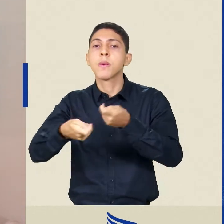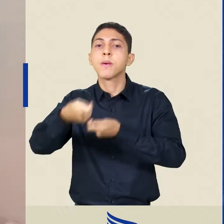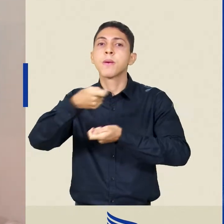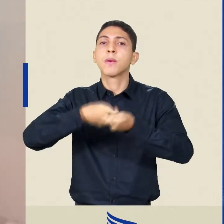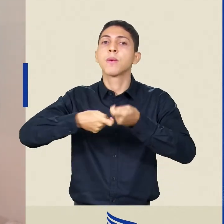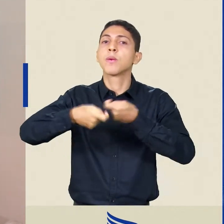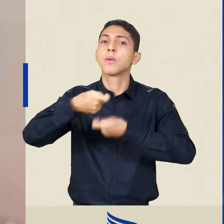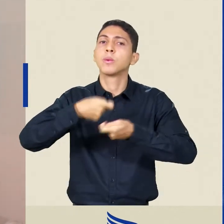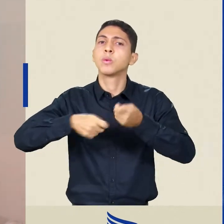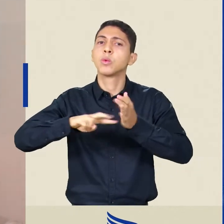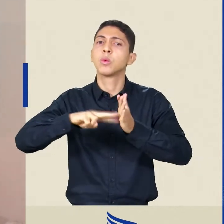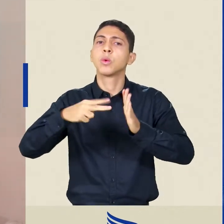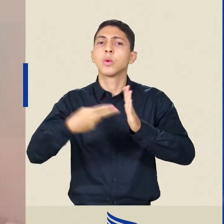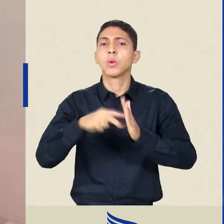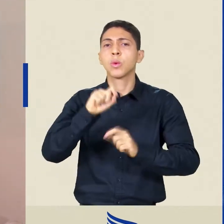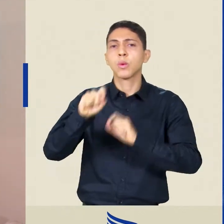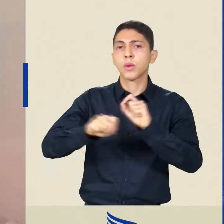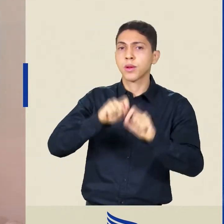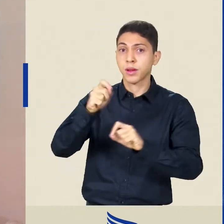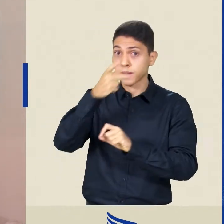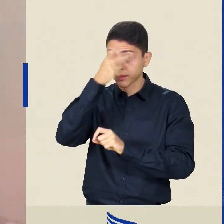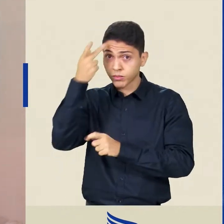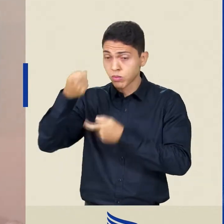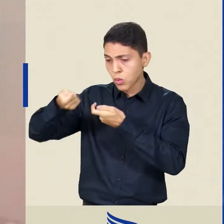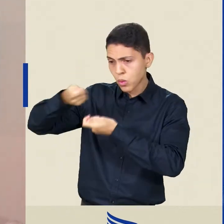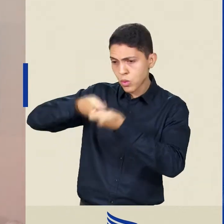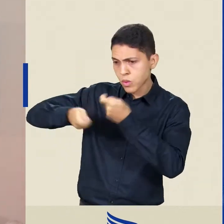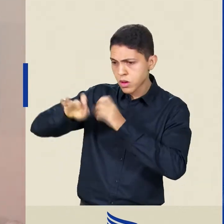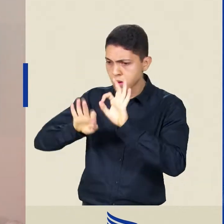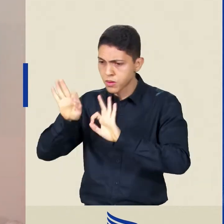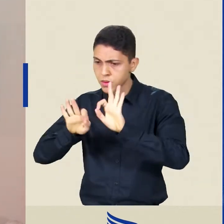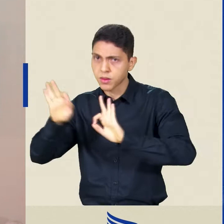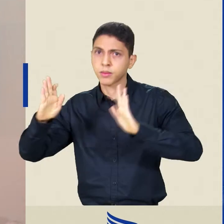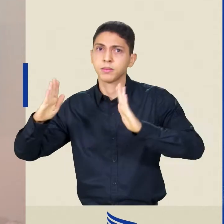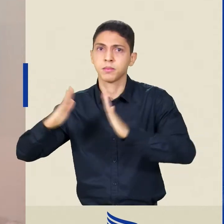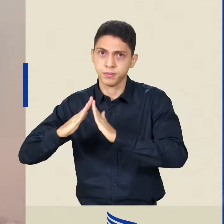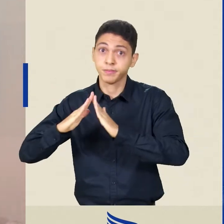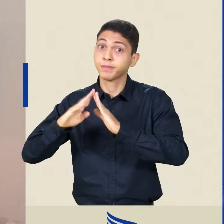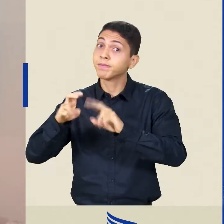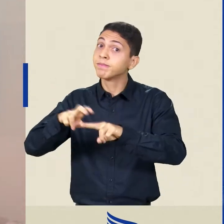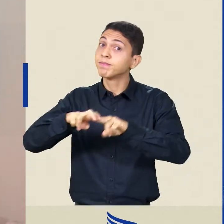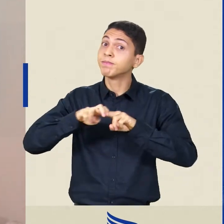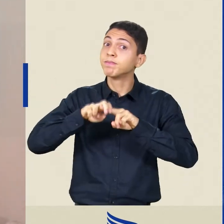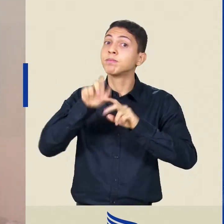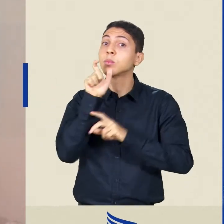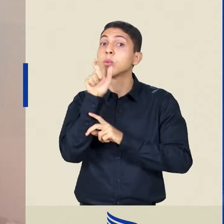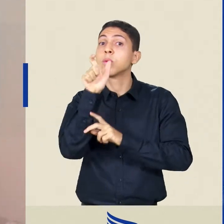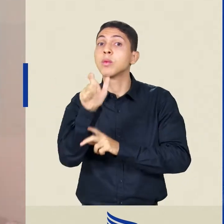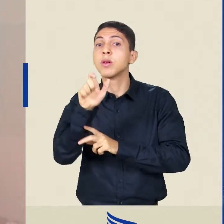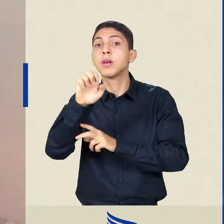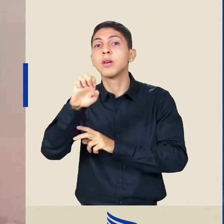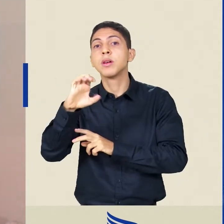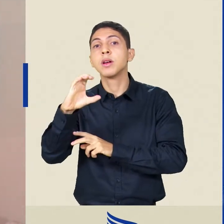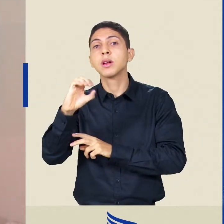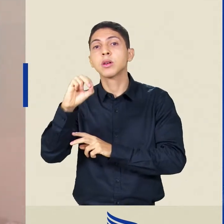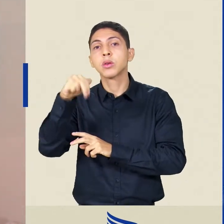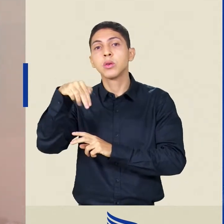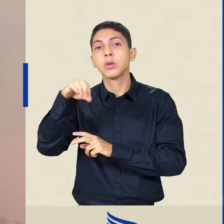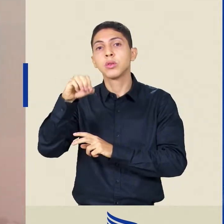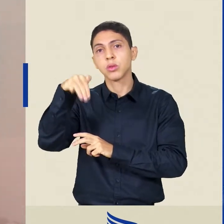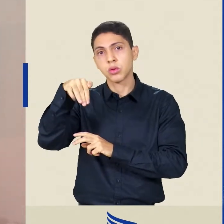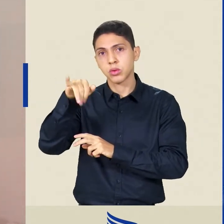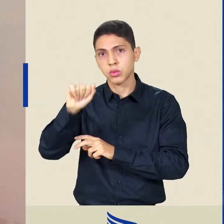que significa administração da casa. Daí vem a palavra economia, que, em última